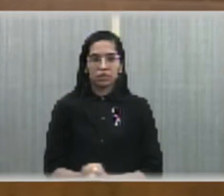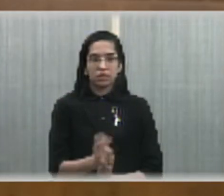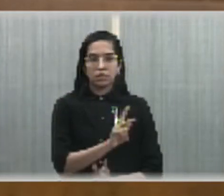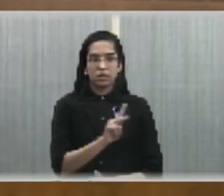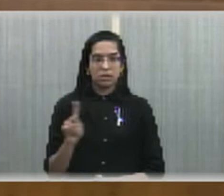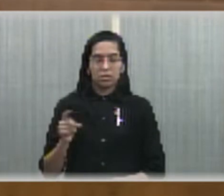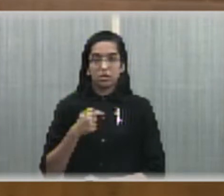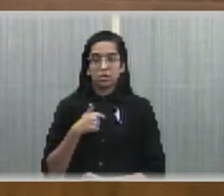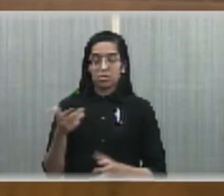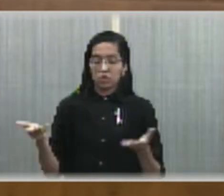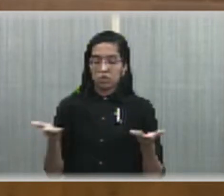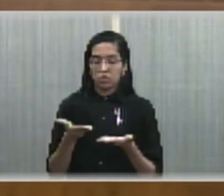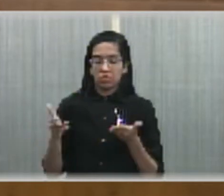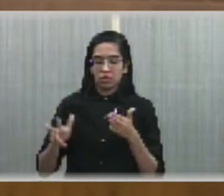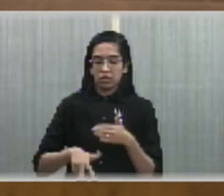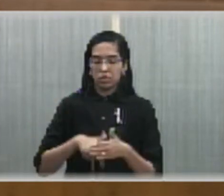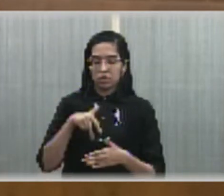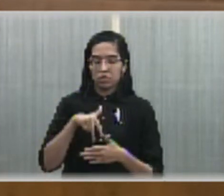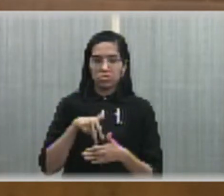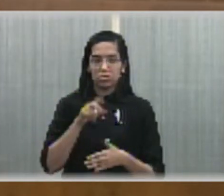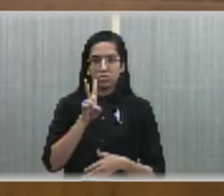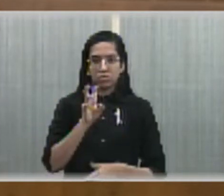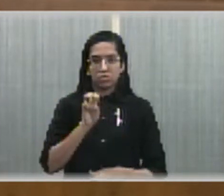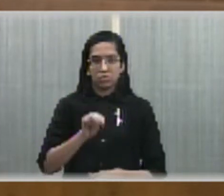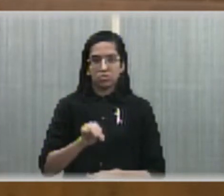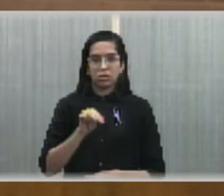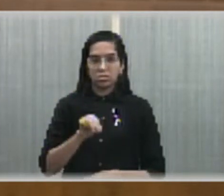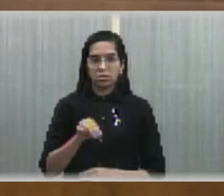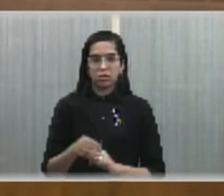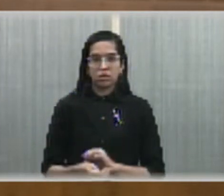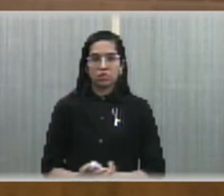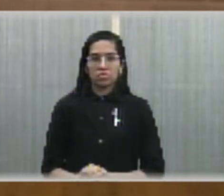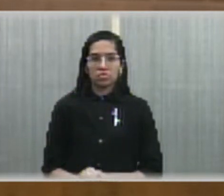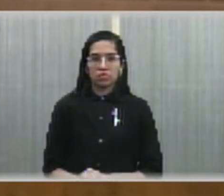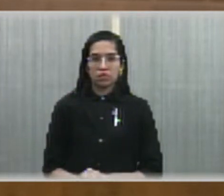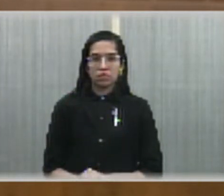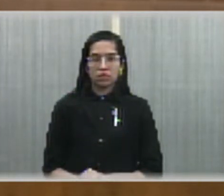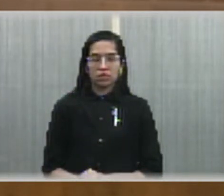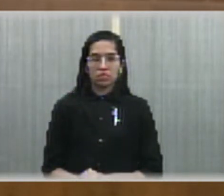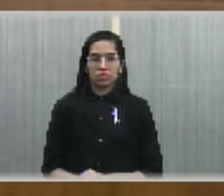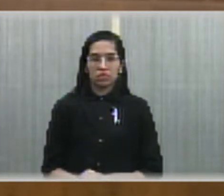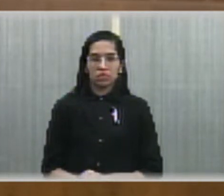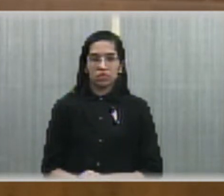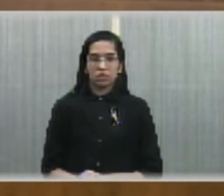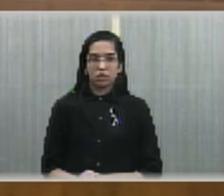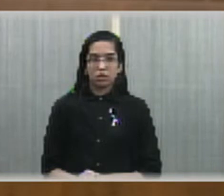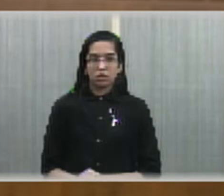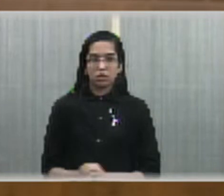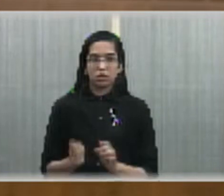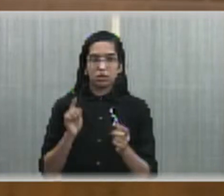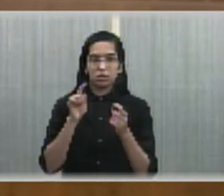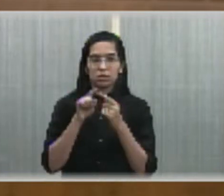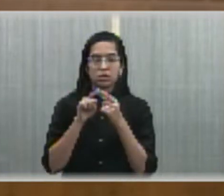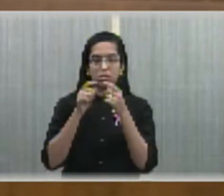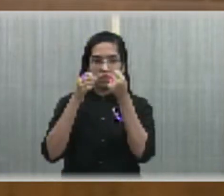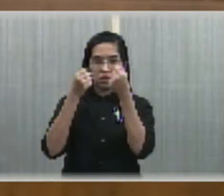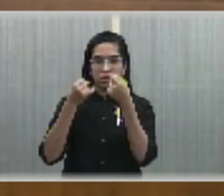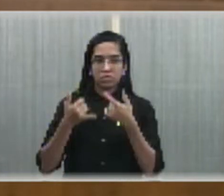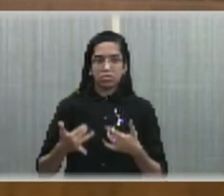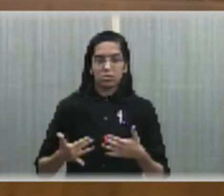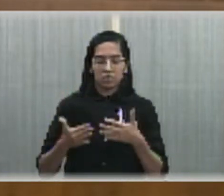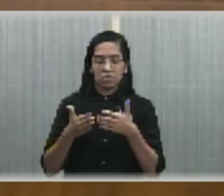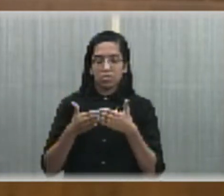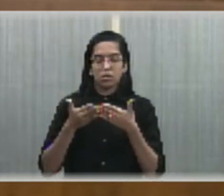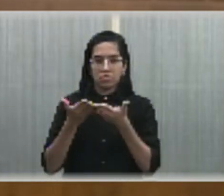que me traz à tribuna agora nesses 2 minutos? Para relatar e justamente justificar um